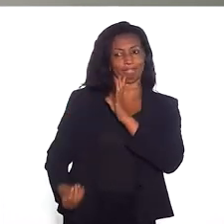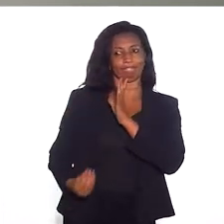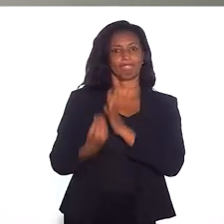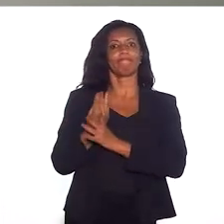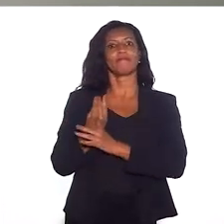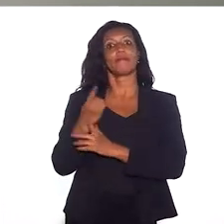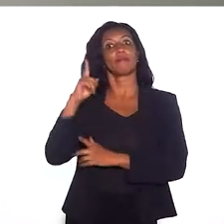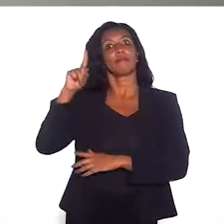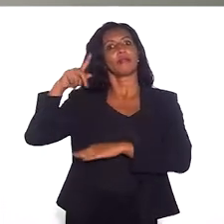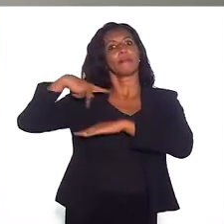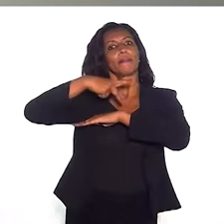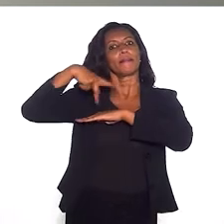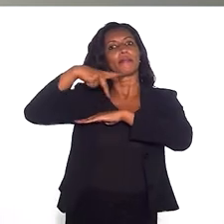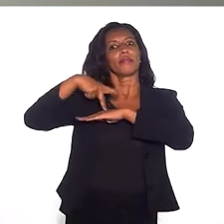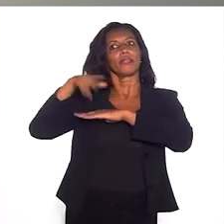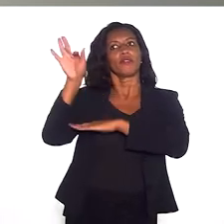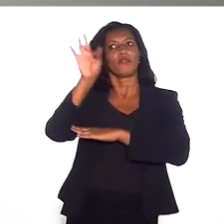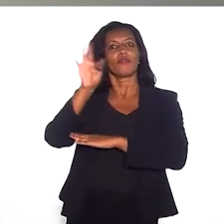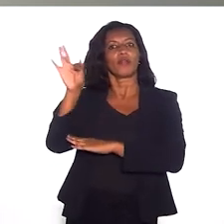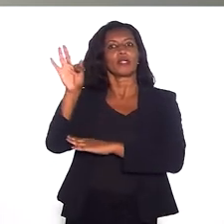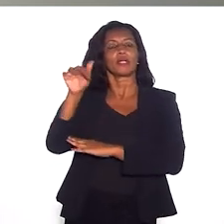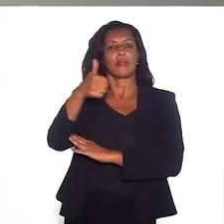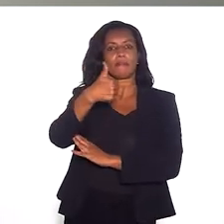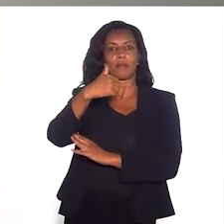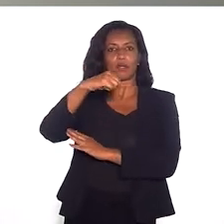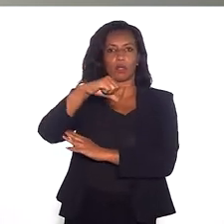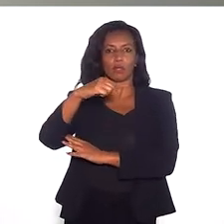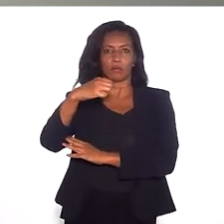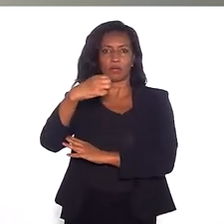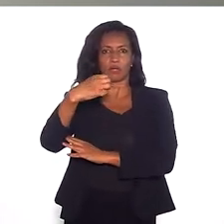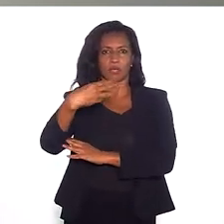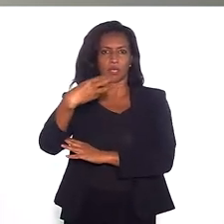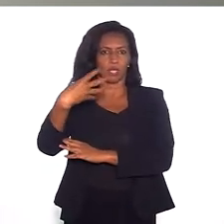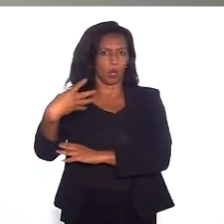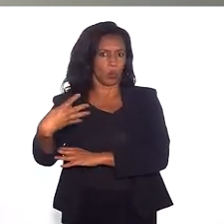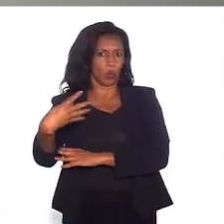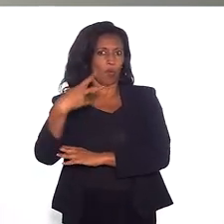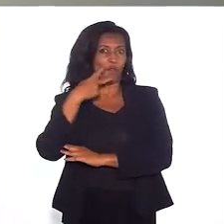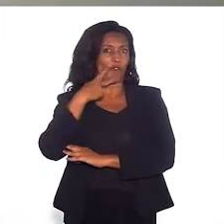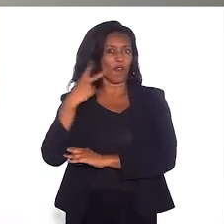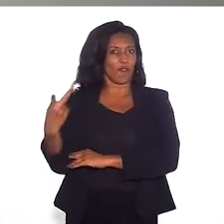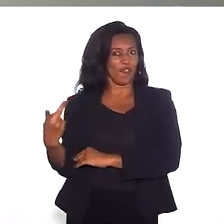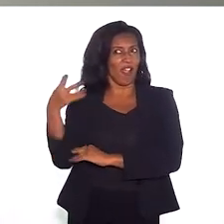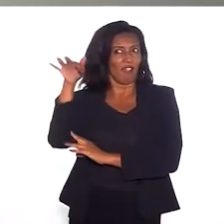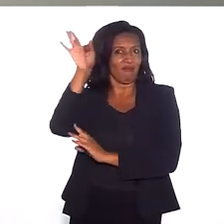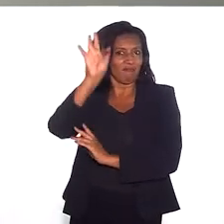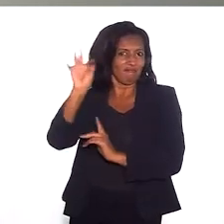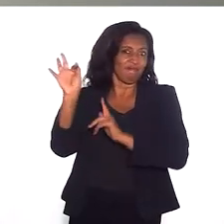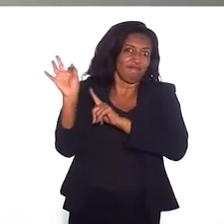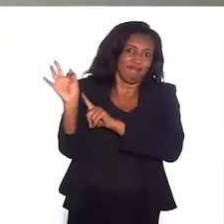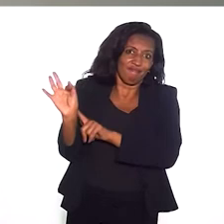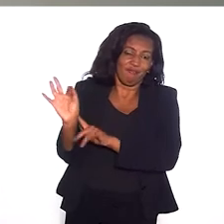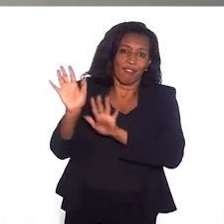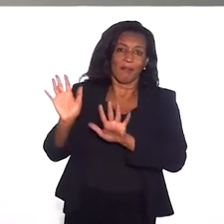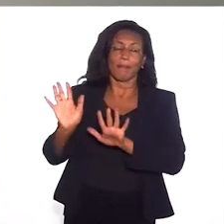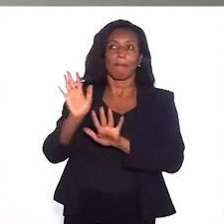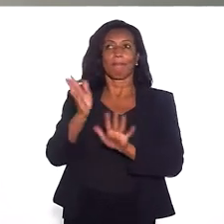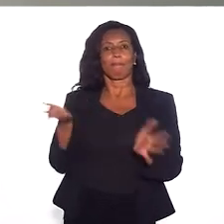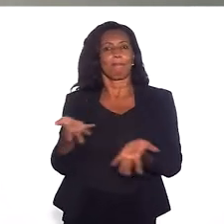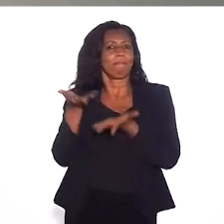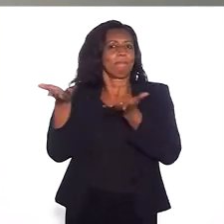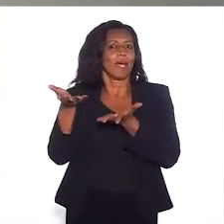surge realmente na França, em 1974. Eu chamo ela de Françoise Dalbôny,